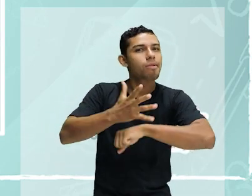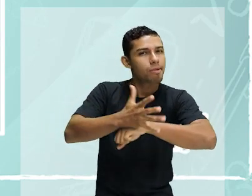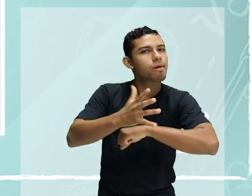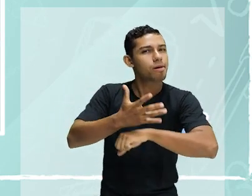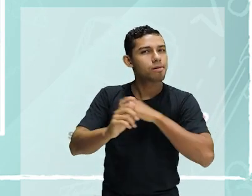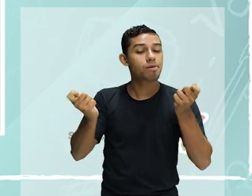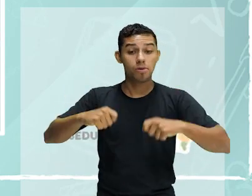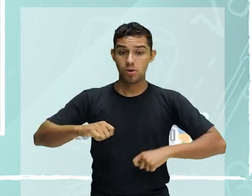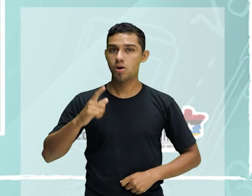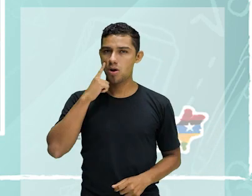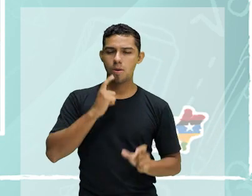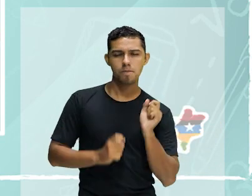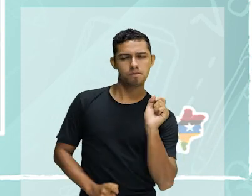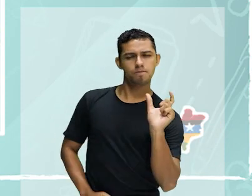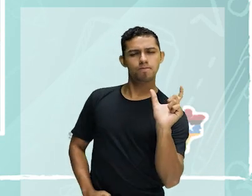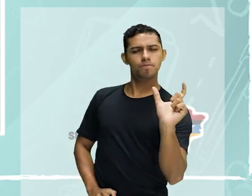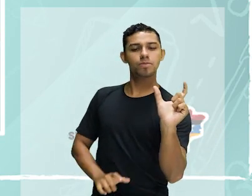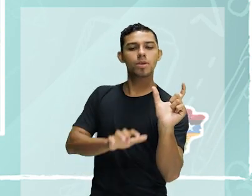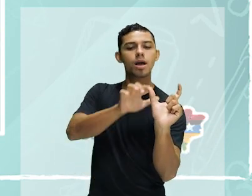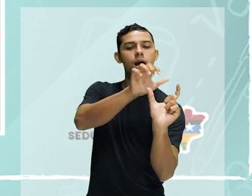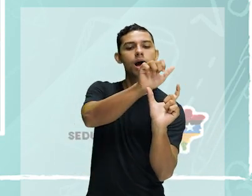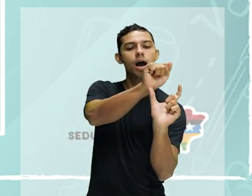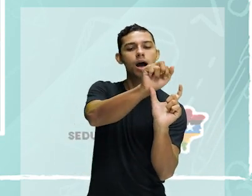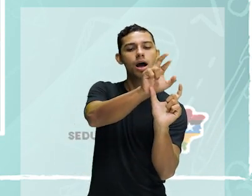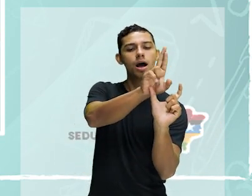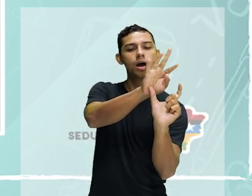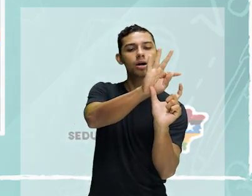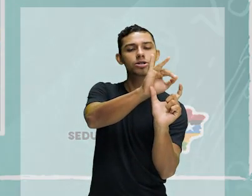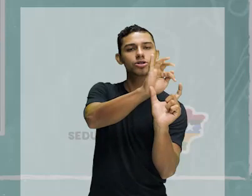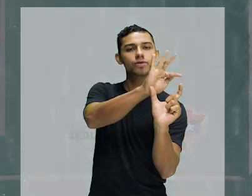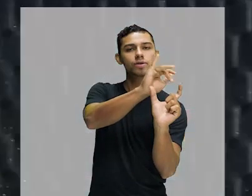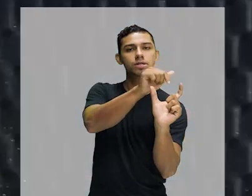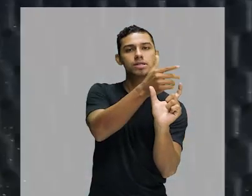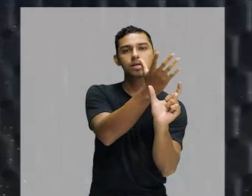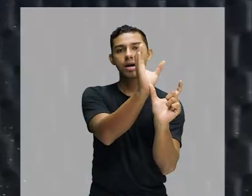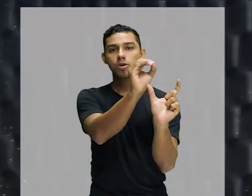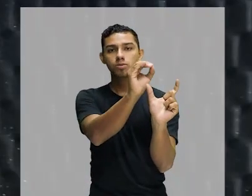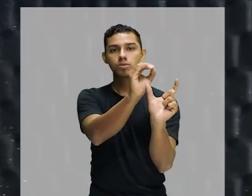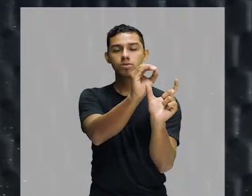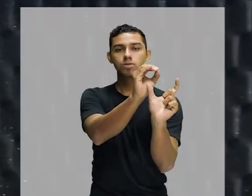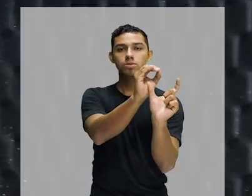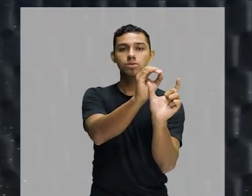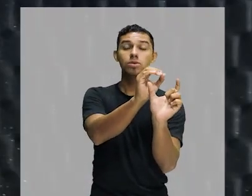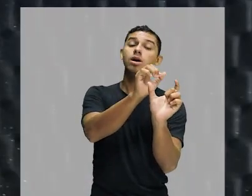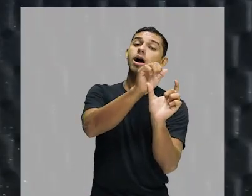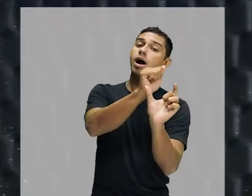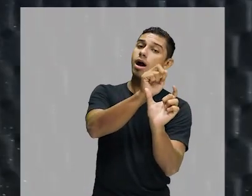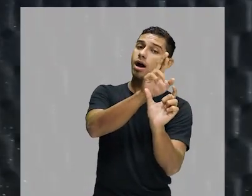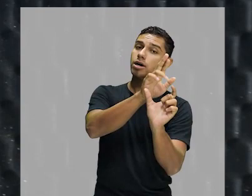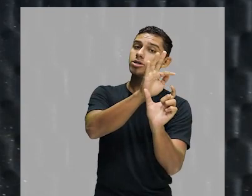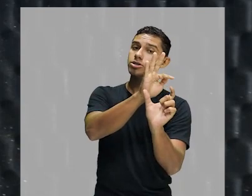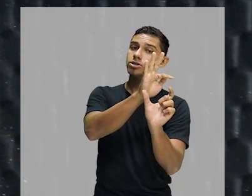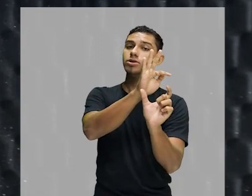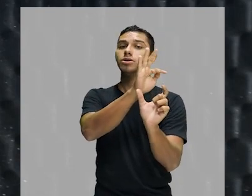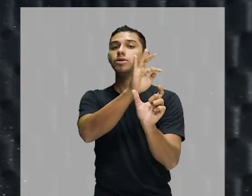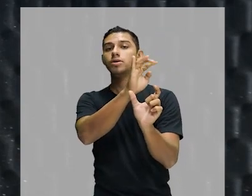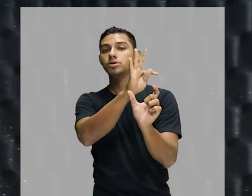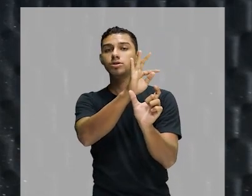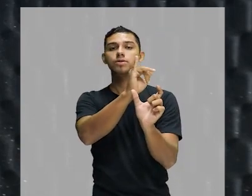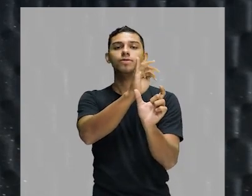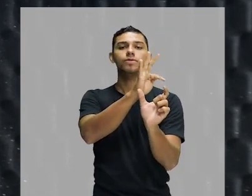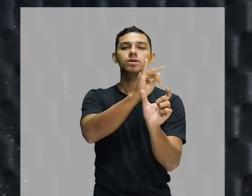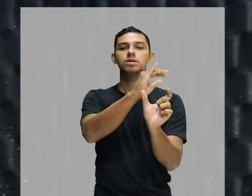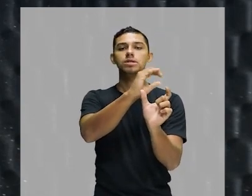nessa expressão de forma artificial e passageira. Quando eu dei aula para vocês de drogas, lá eu falei que as